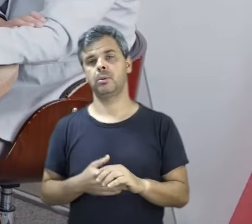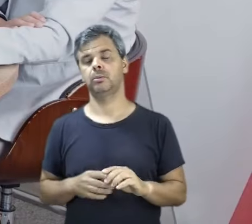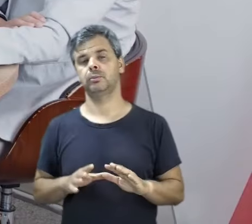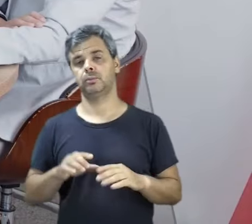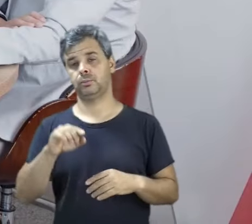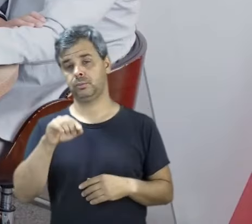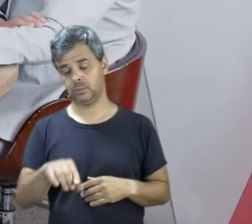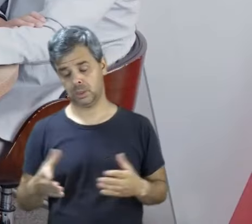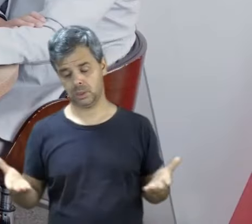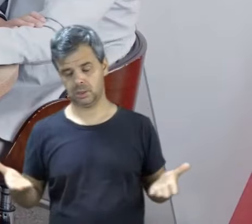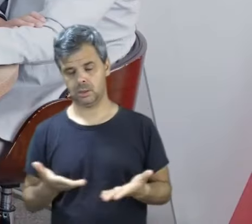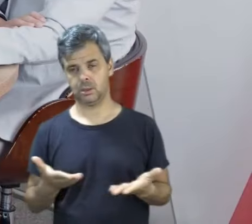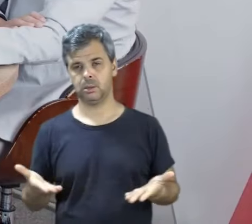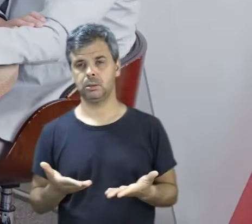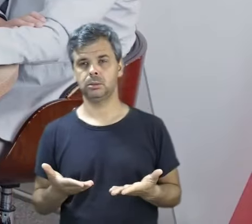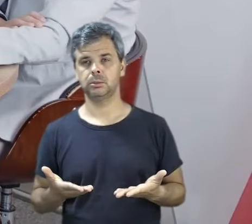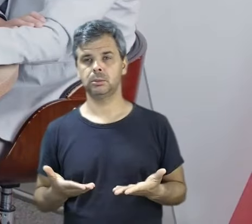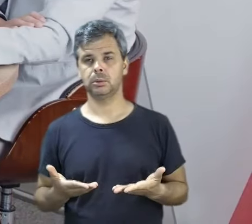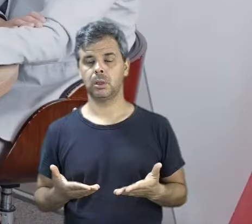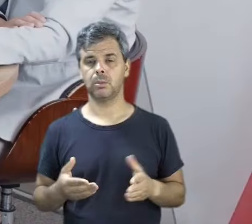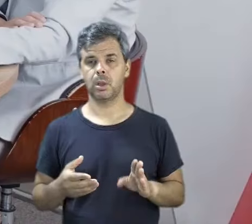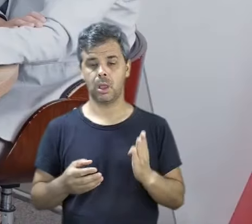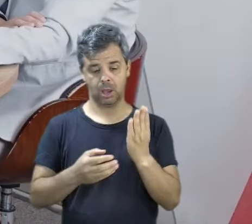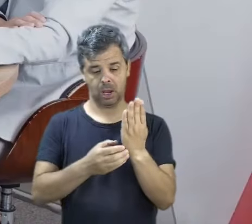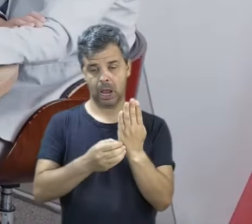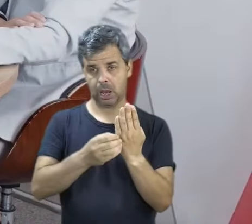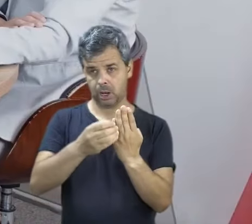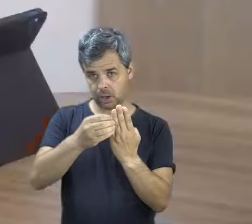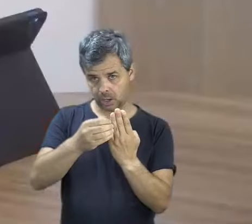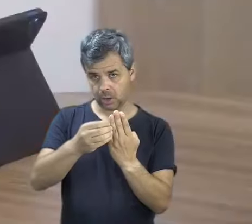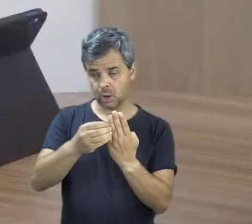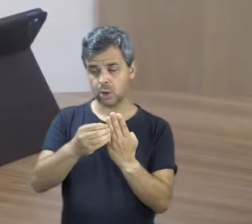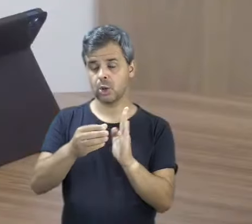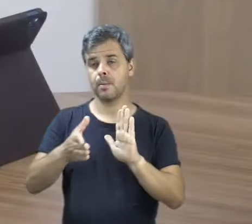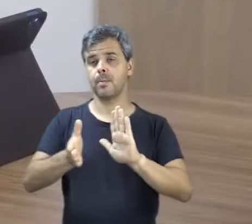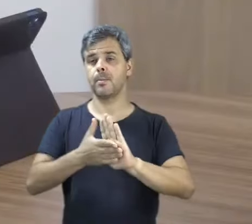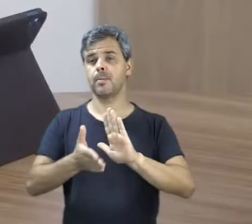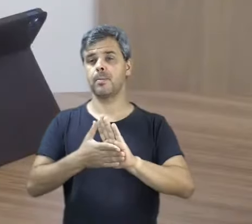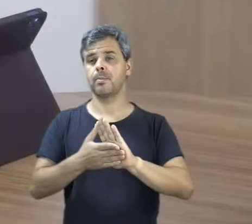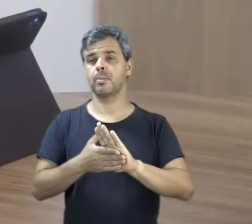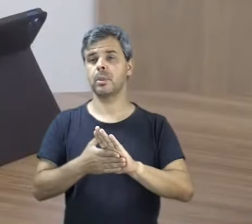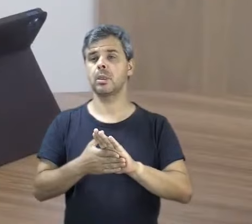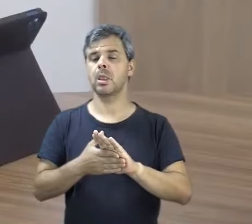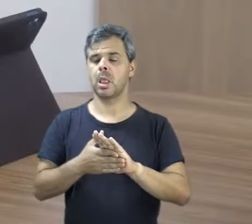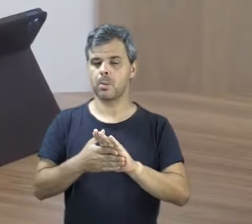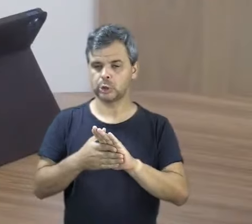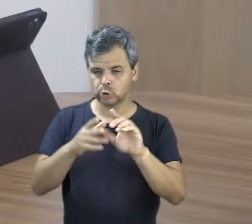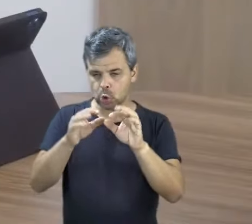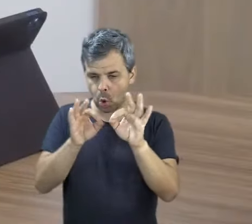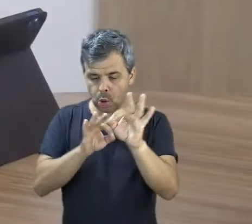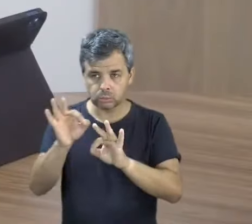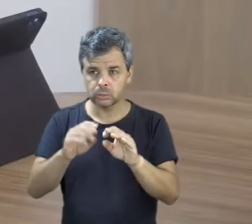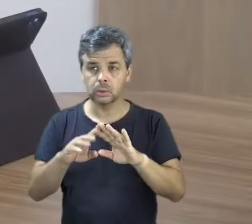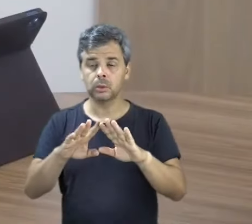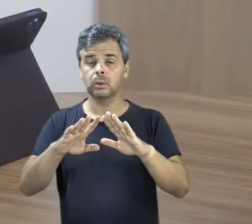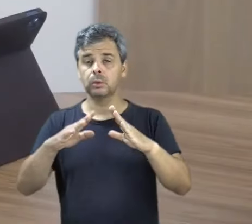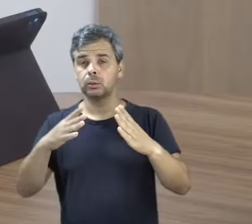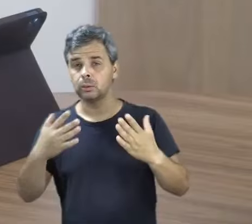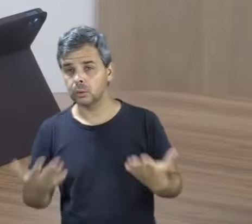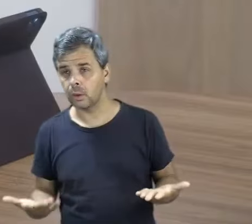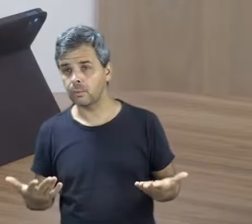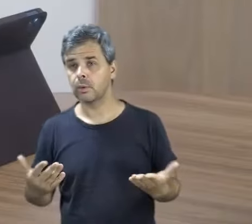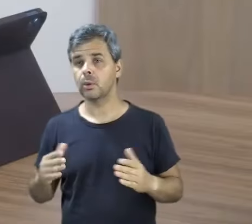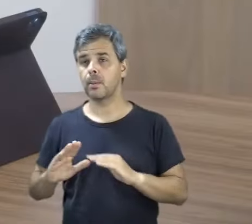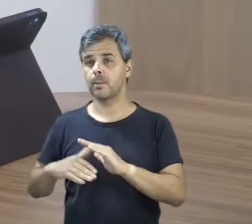vem para esse momento, lança um caderno de proposta, né? Depois de sistematizada, e aí a gente vai para